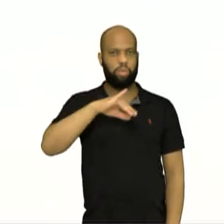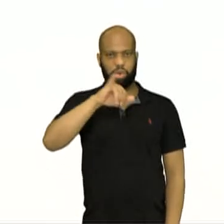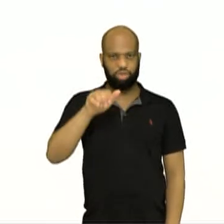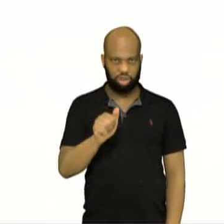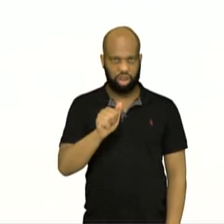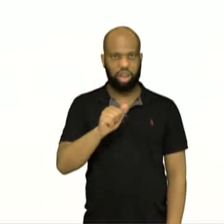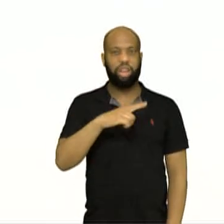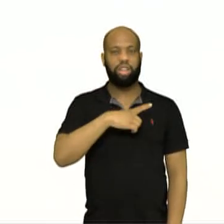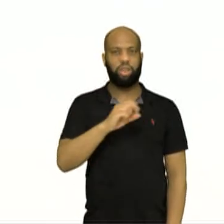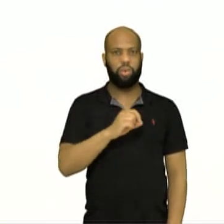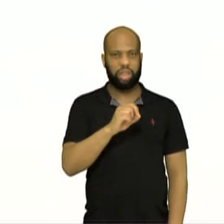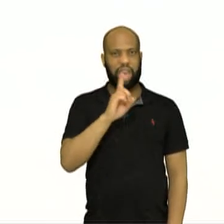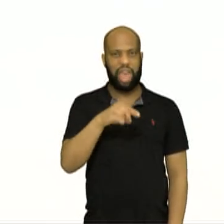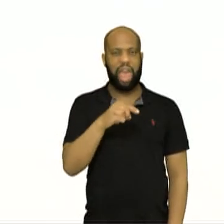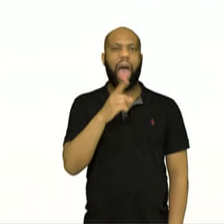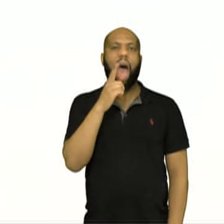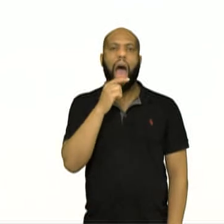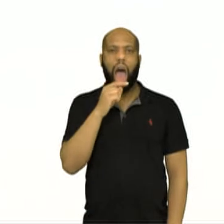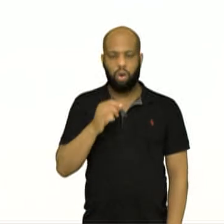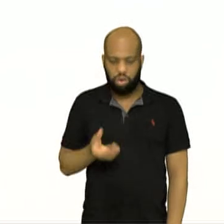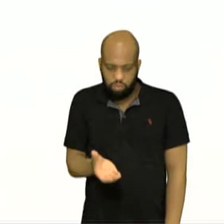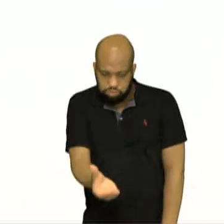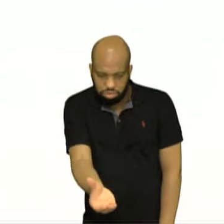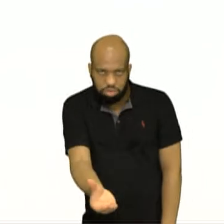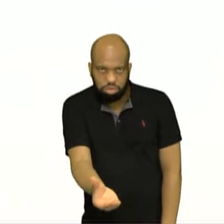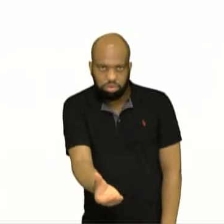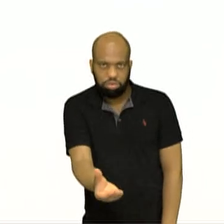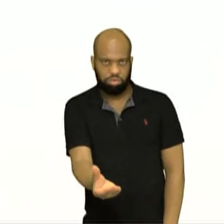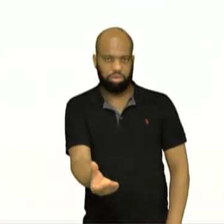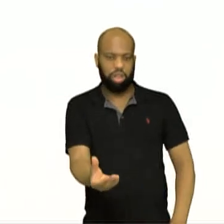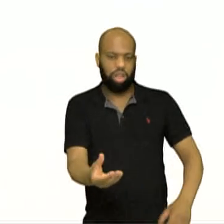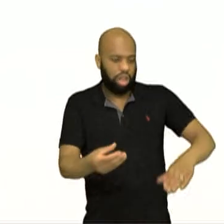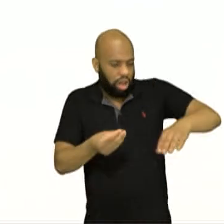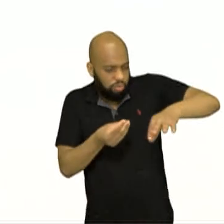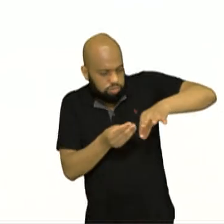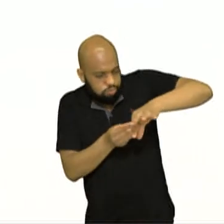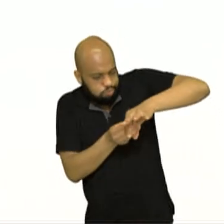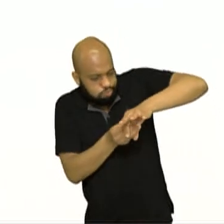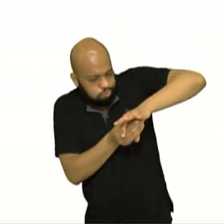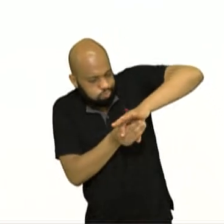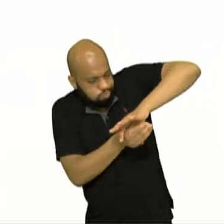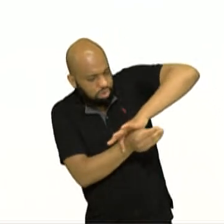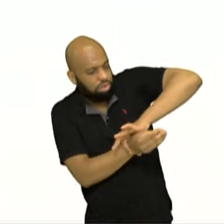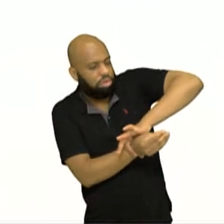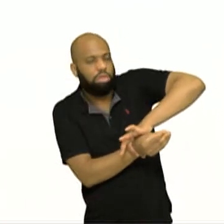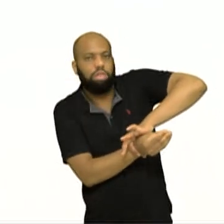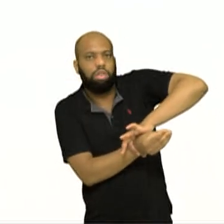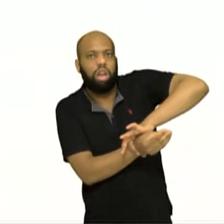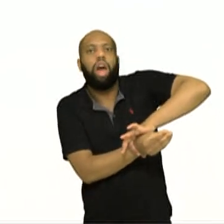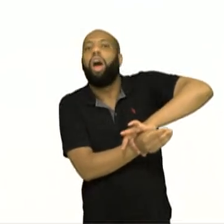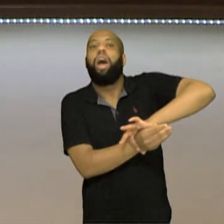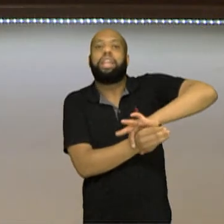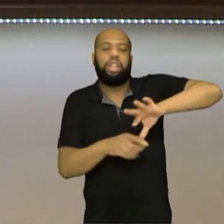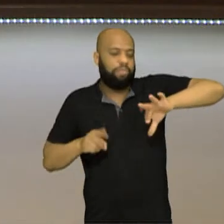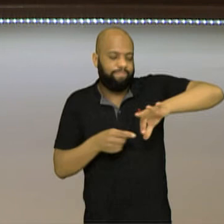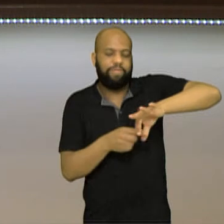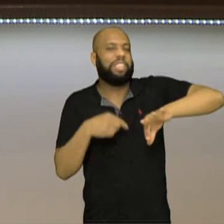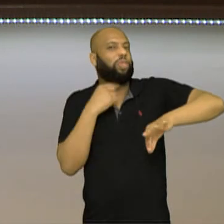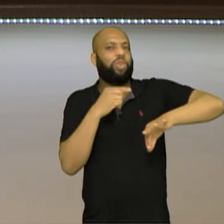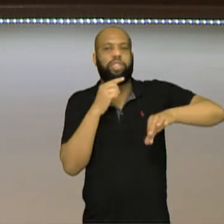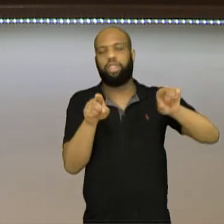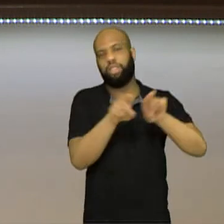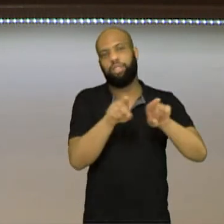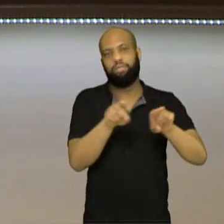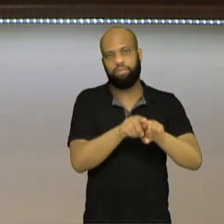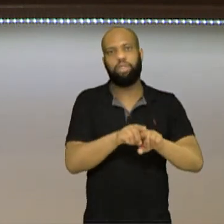com água, daí ela é dobrada e colocada profundamente lá no fundo da vagina, onde ela vai bloquear a entrada de espermatozoides no útero também,